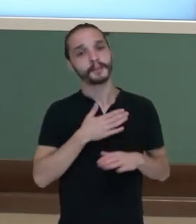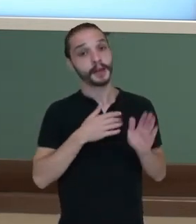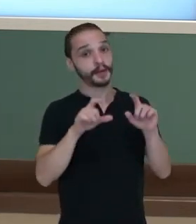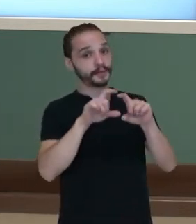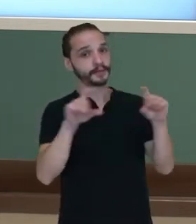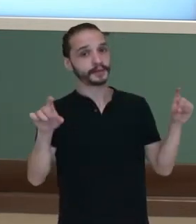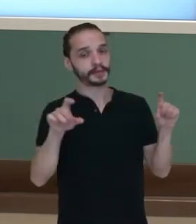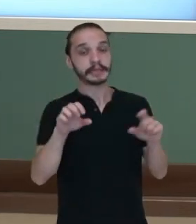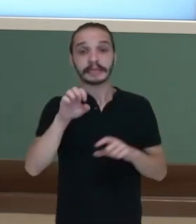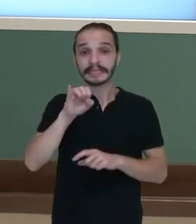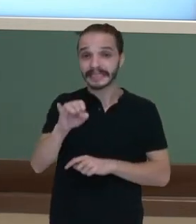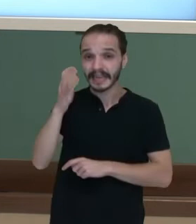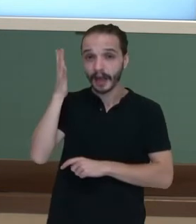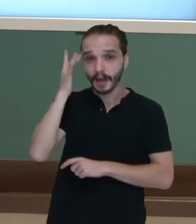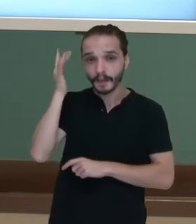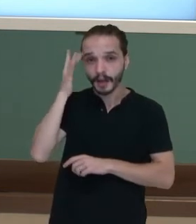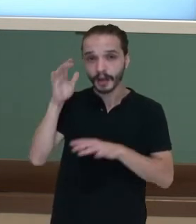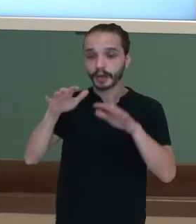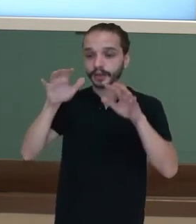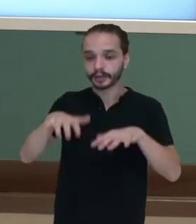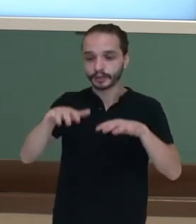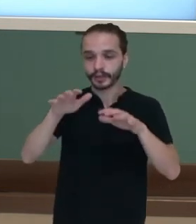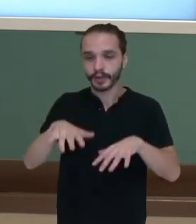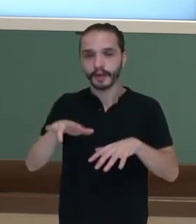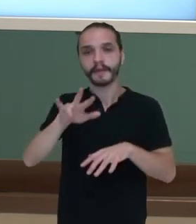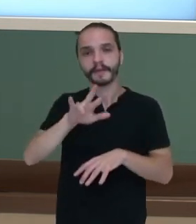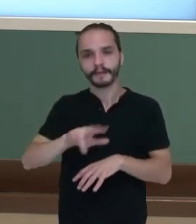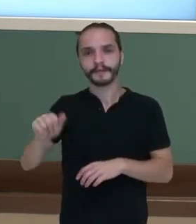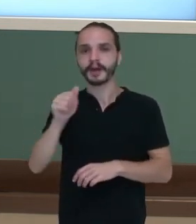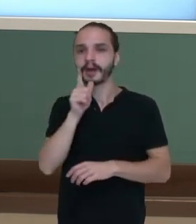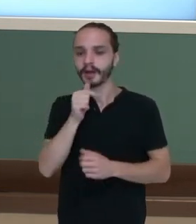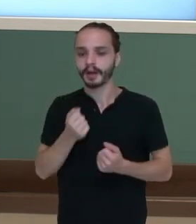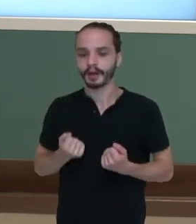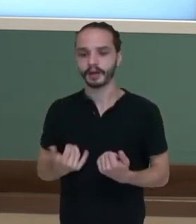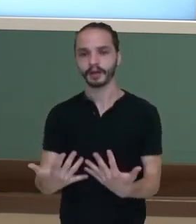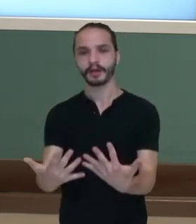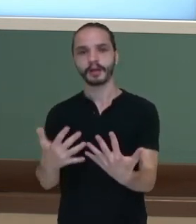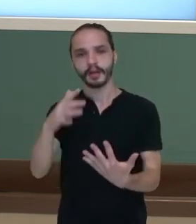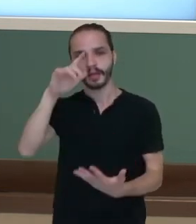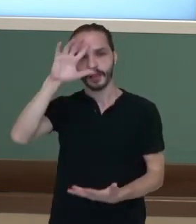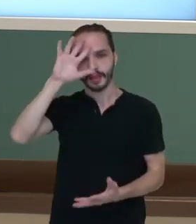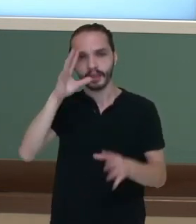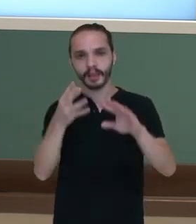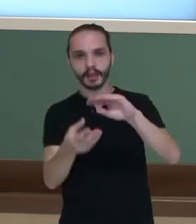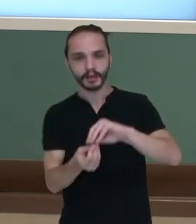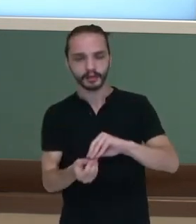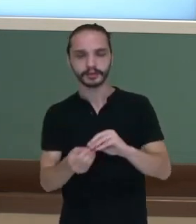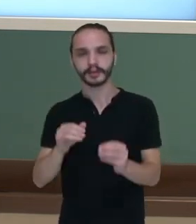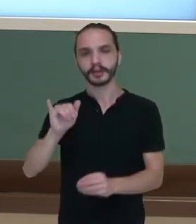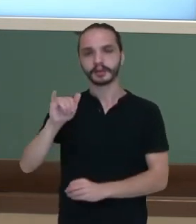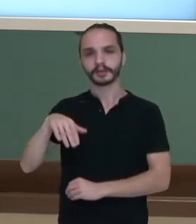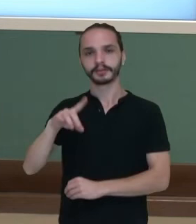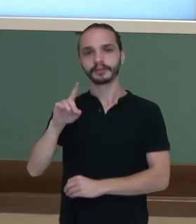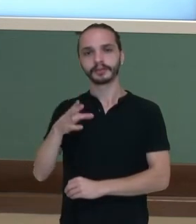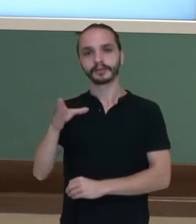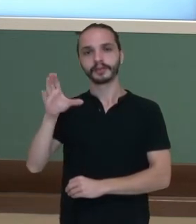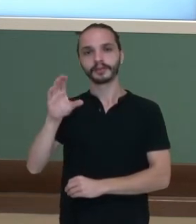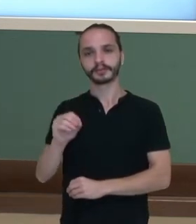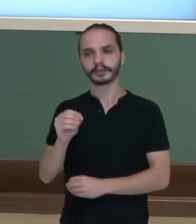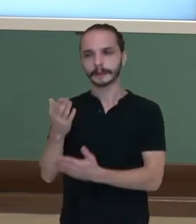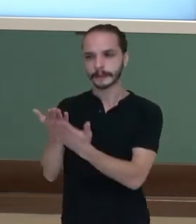se chover amanhã, a grama ficará molhada. Lógica de indução, estilo